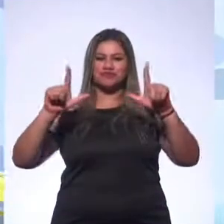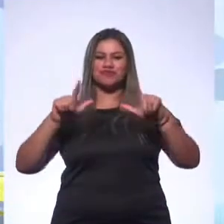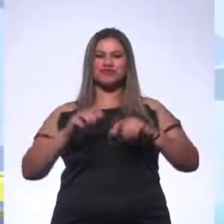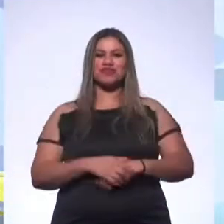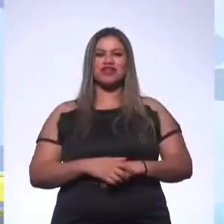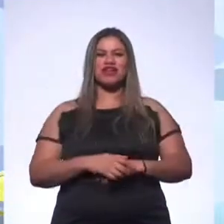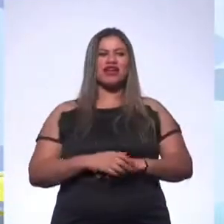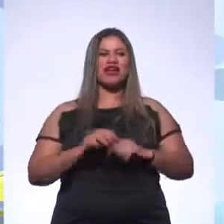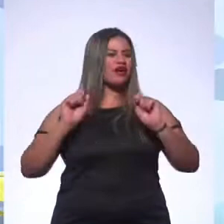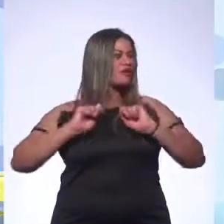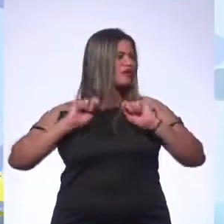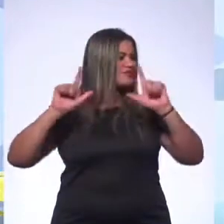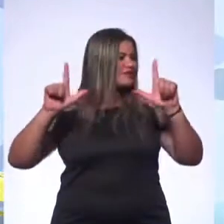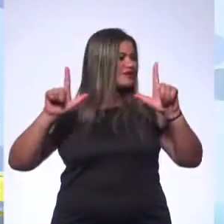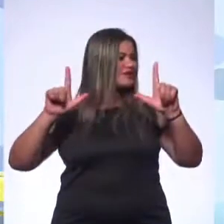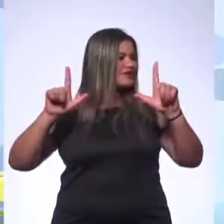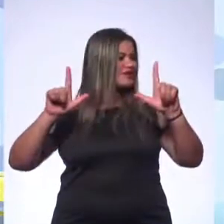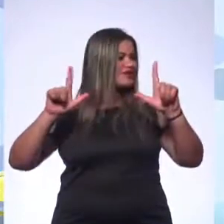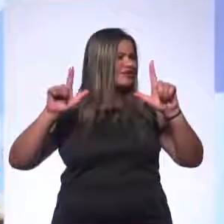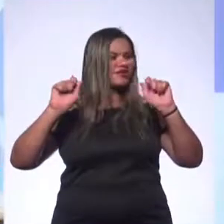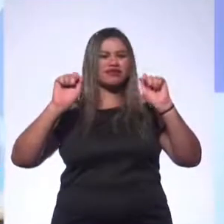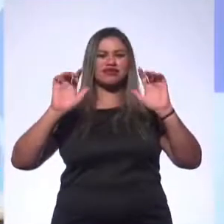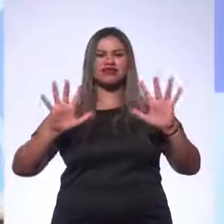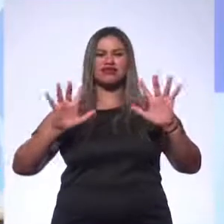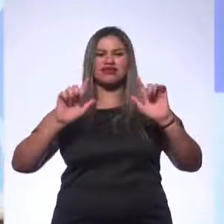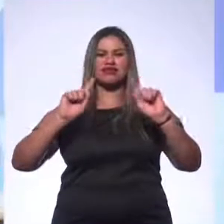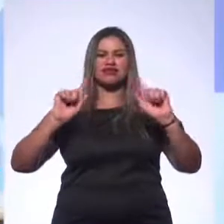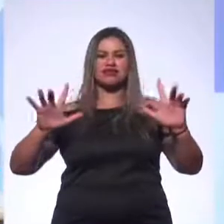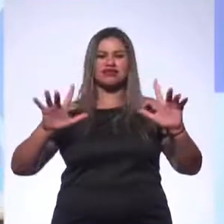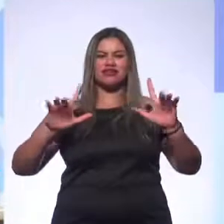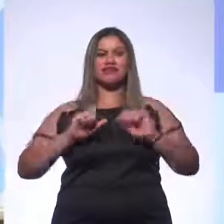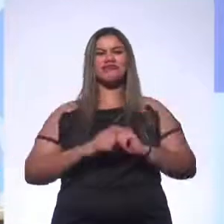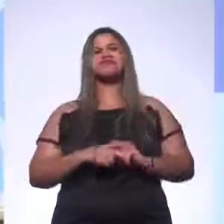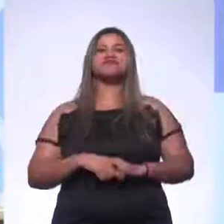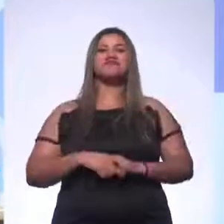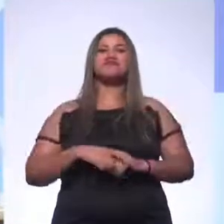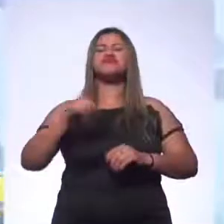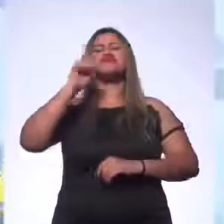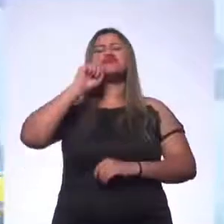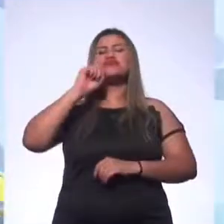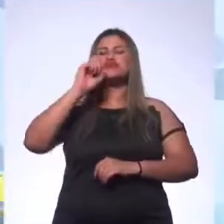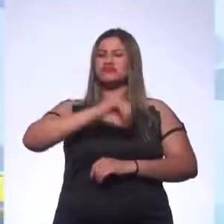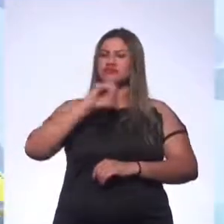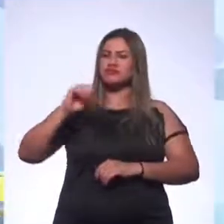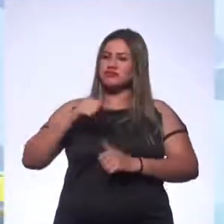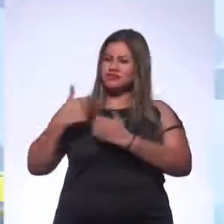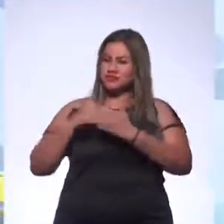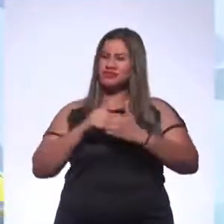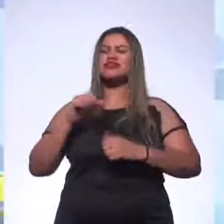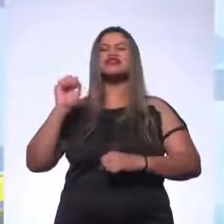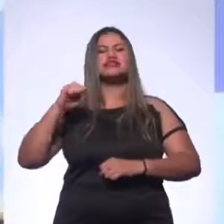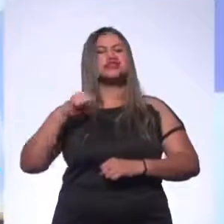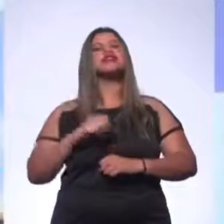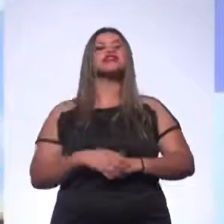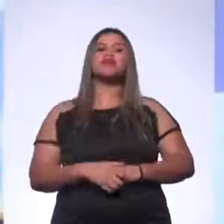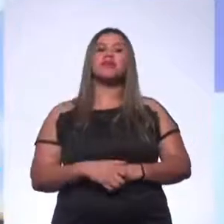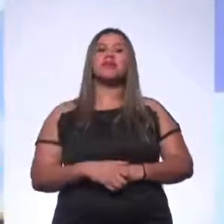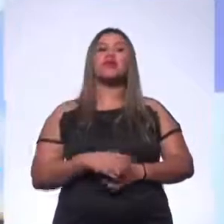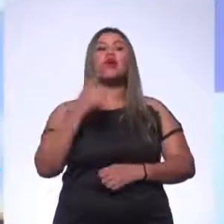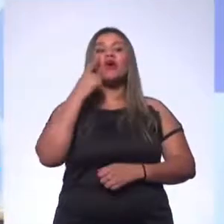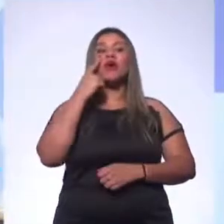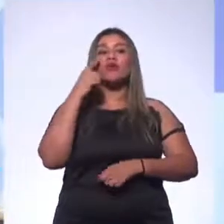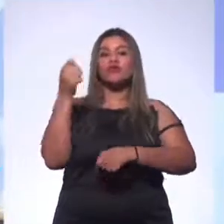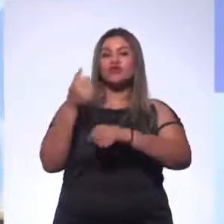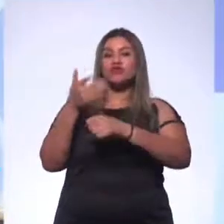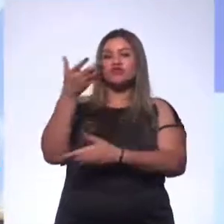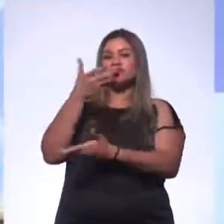Você acompanha as aulas do CMSP? Todos os dias. Todos os dias? O que você mais gosta das aulas de história? Eu gosto de ver a interação das